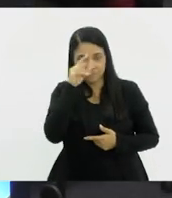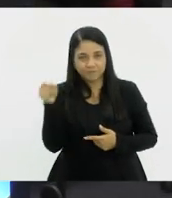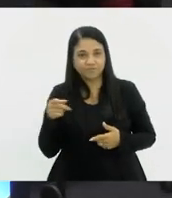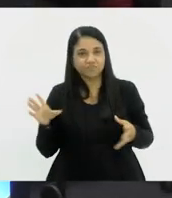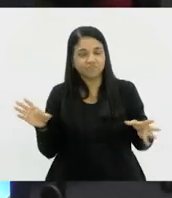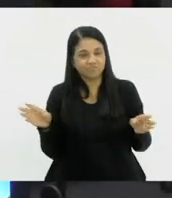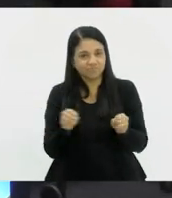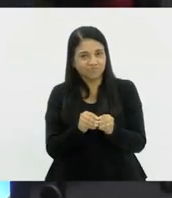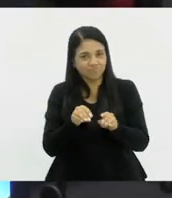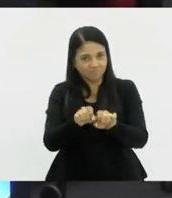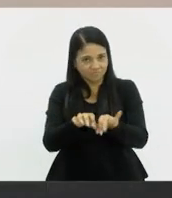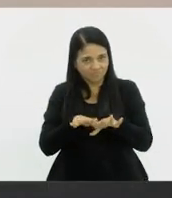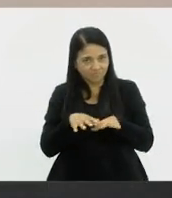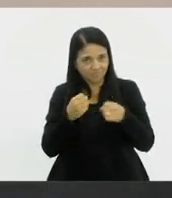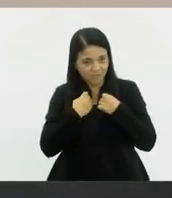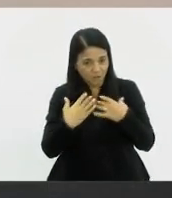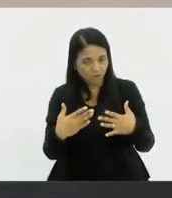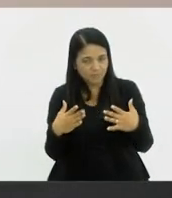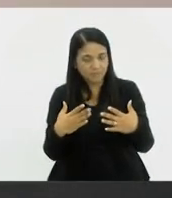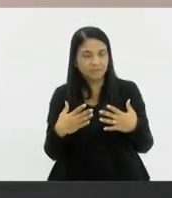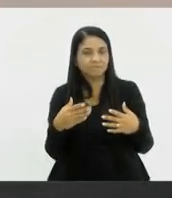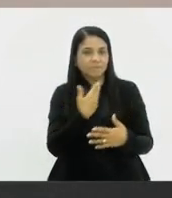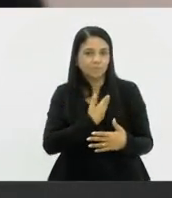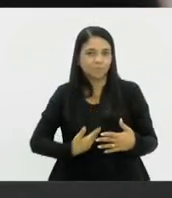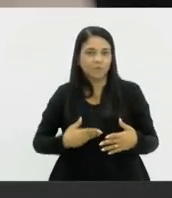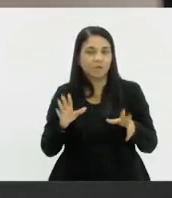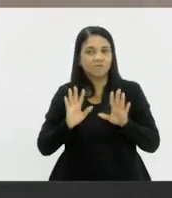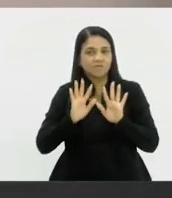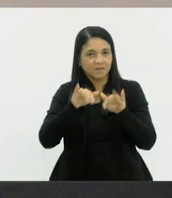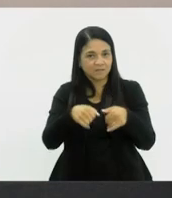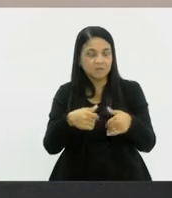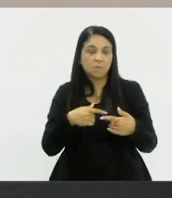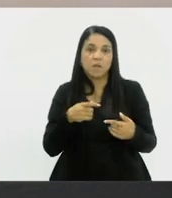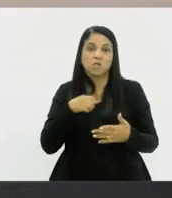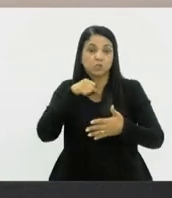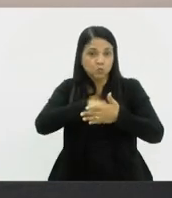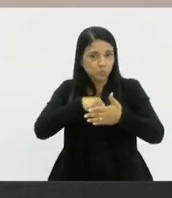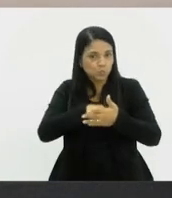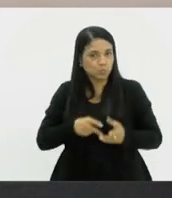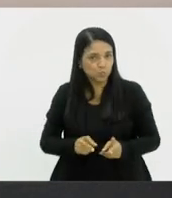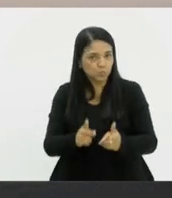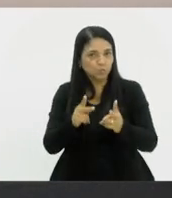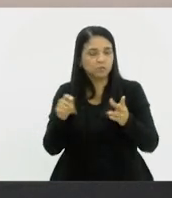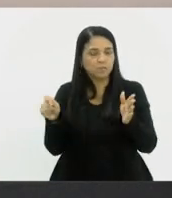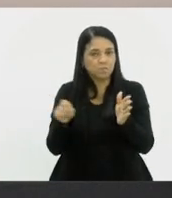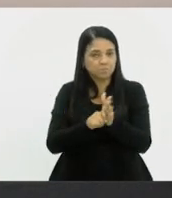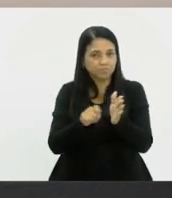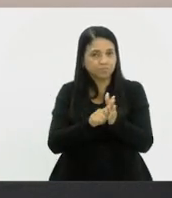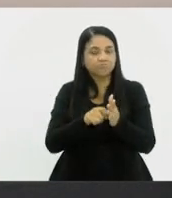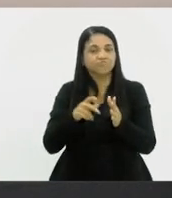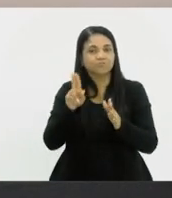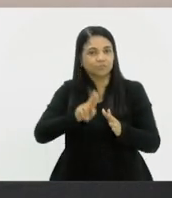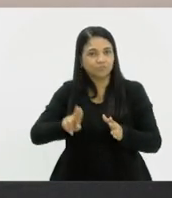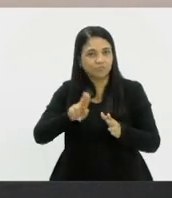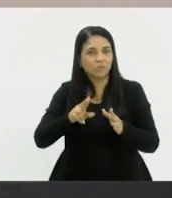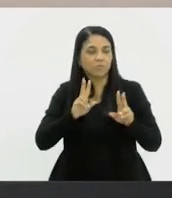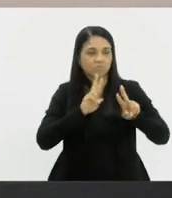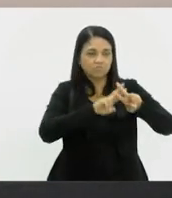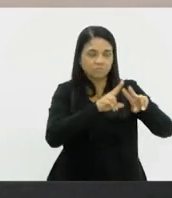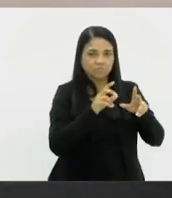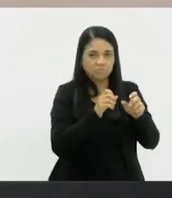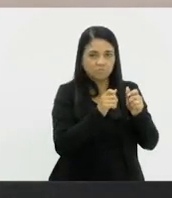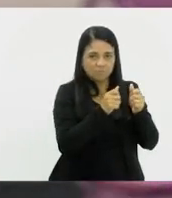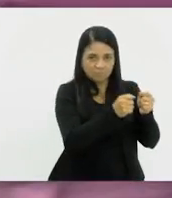encerrada mas não a luta por uma política democrática de drogas contra o encarceramento abusivo contra a